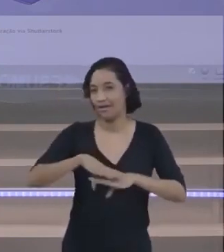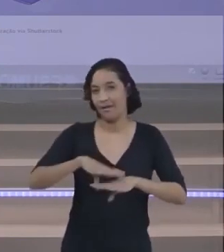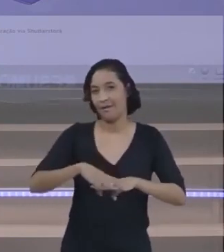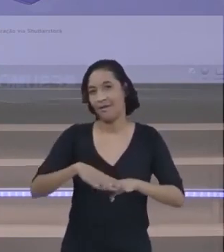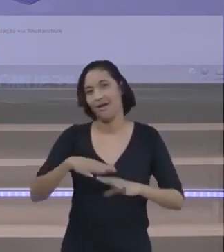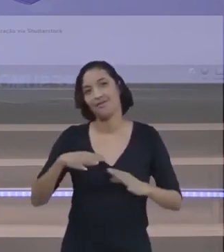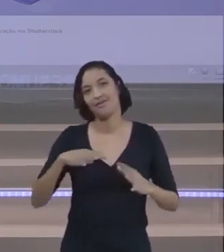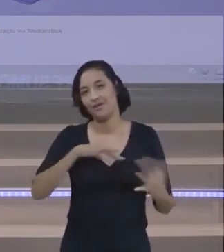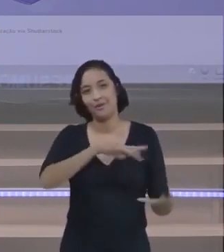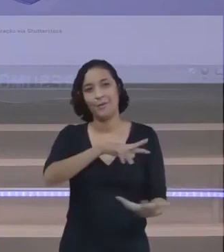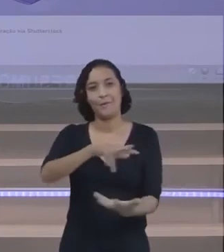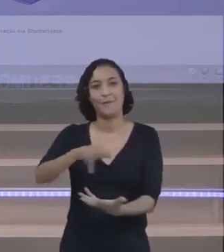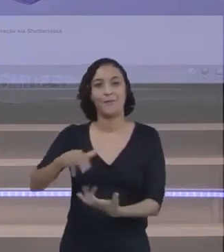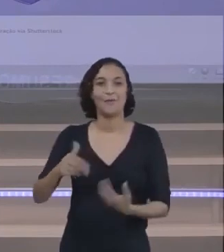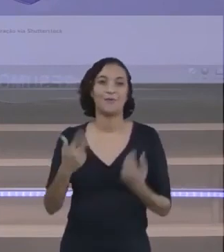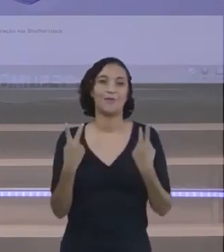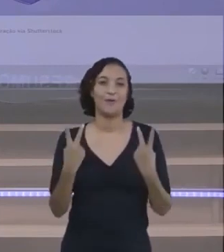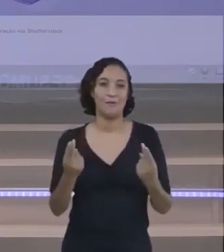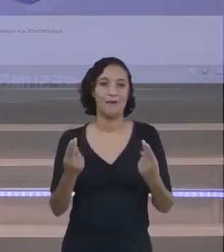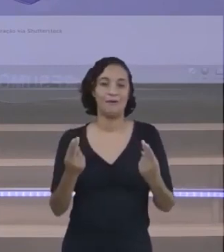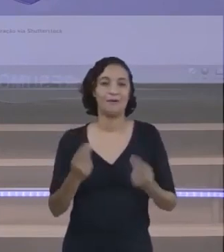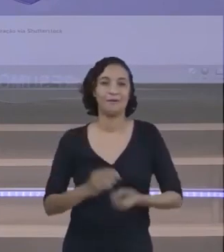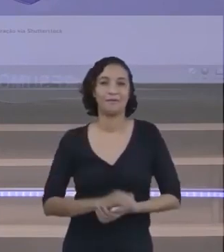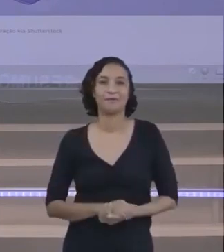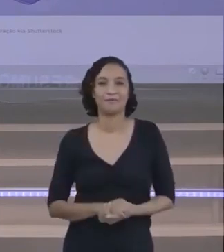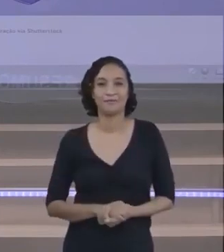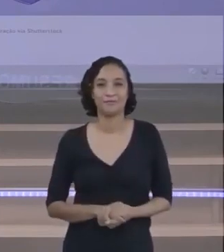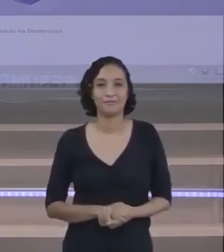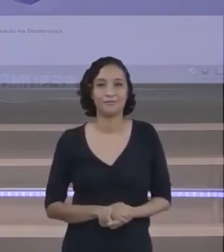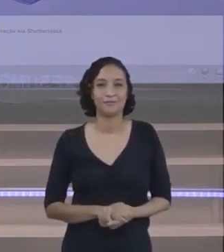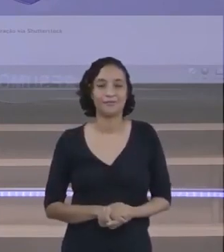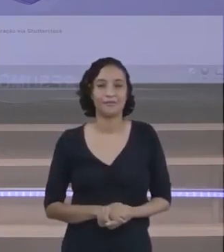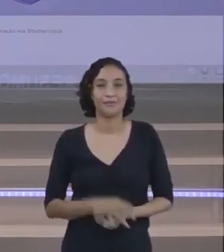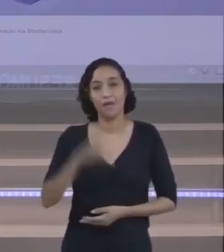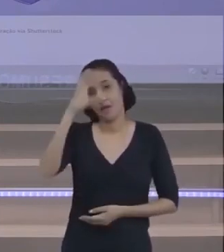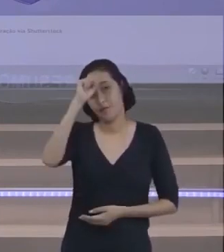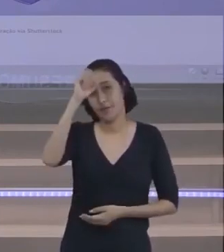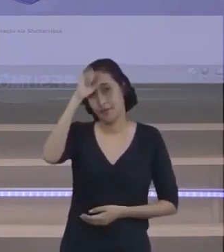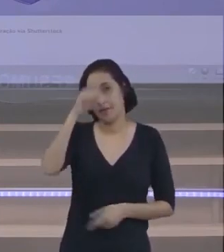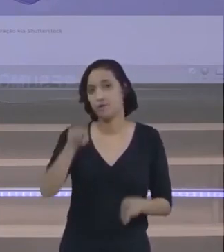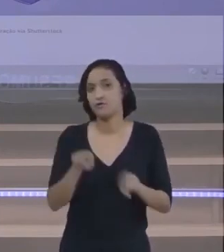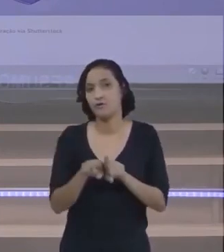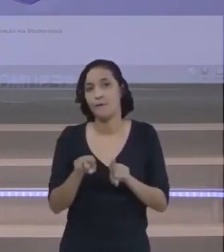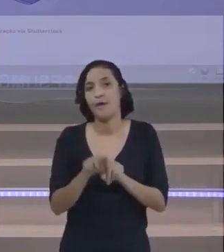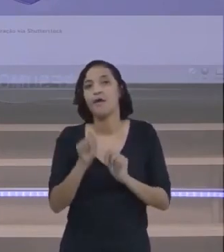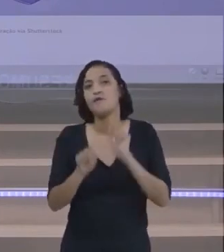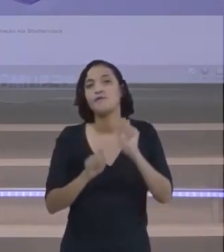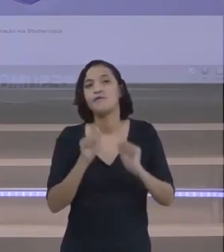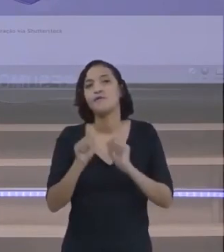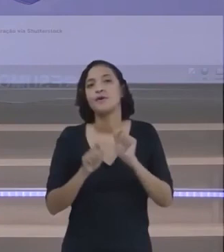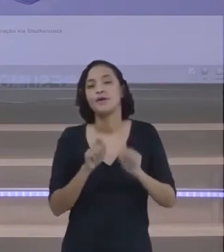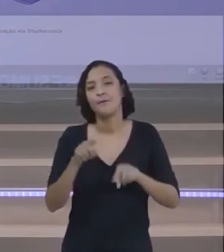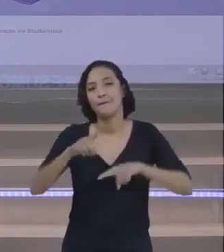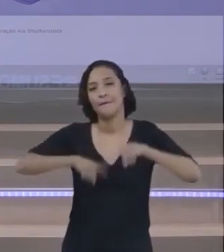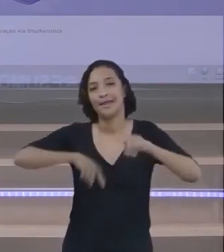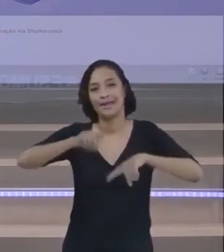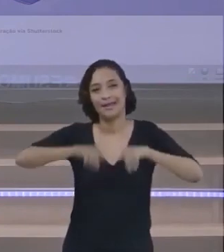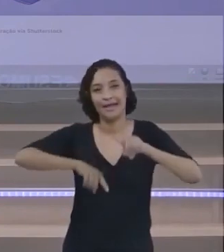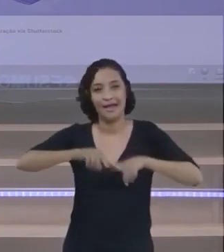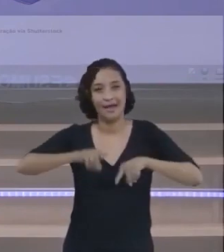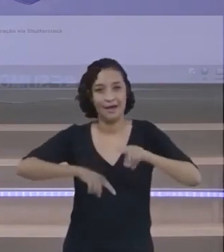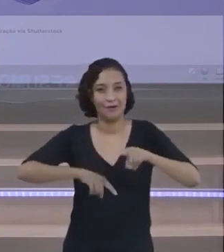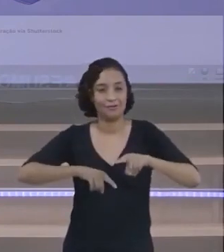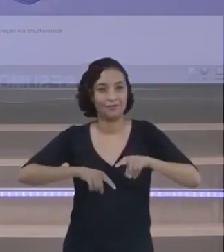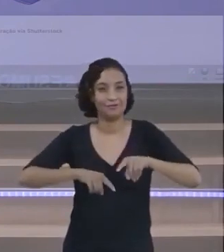universal, todos falam a mesma linguagem. E nós aprendemos também outros instrumentos convencionais, como a